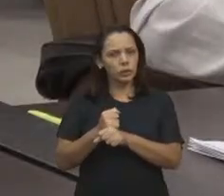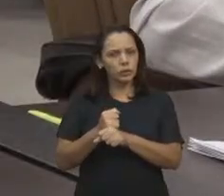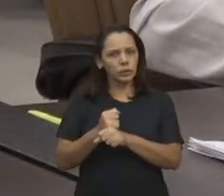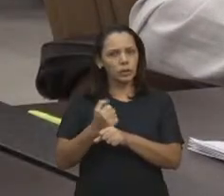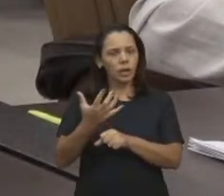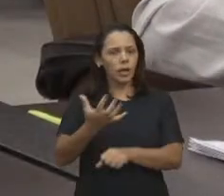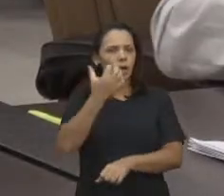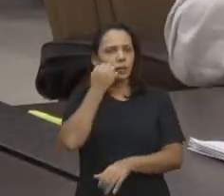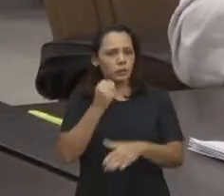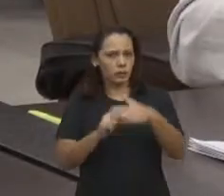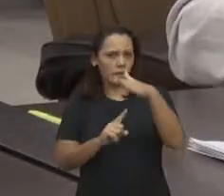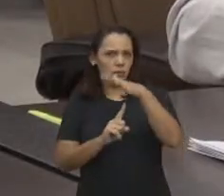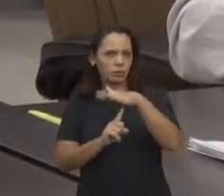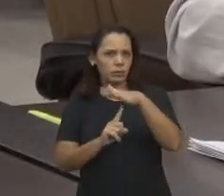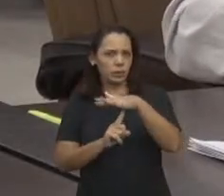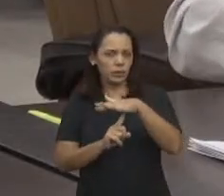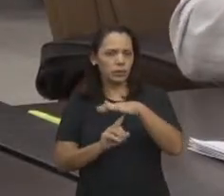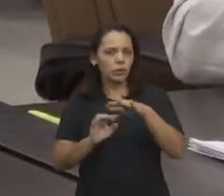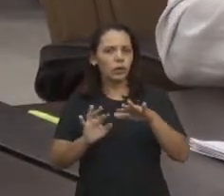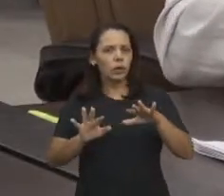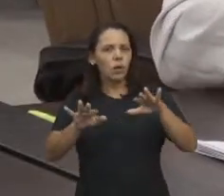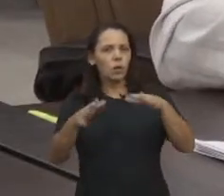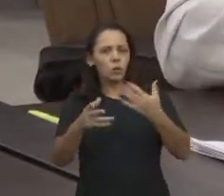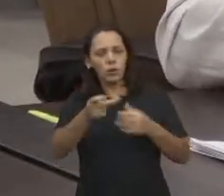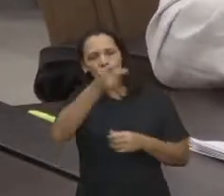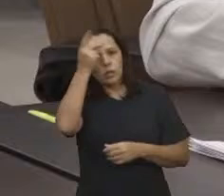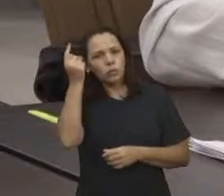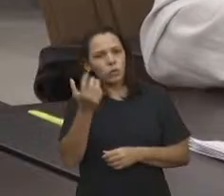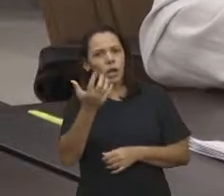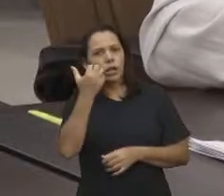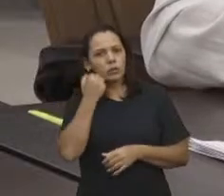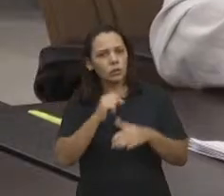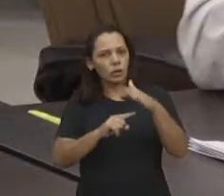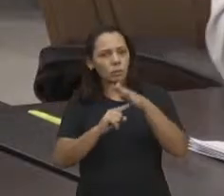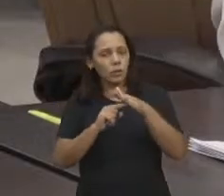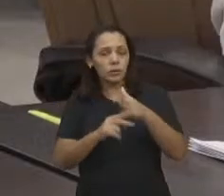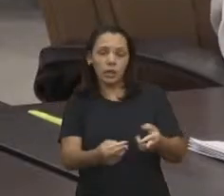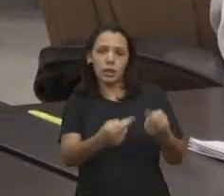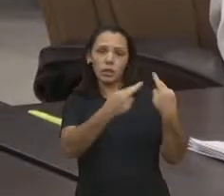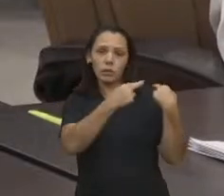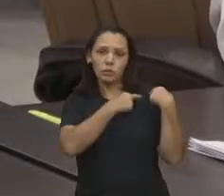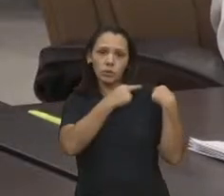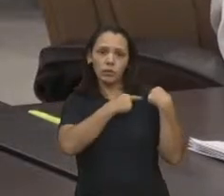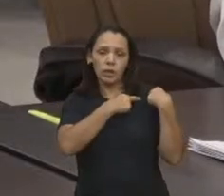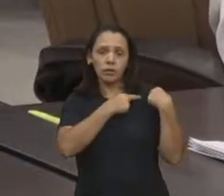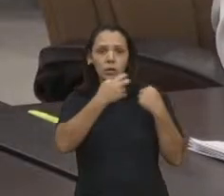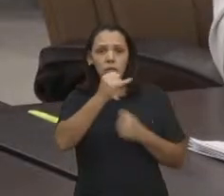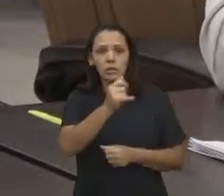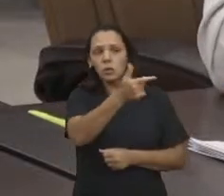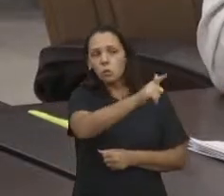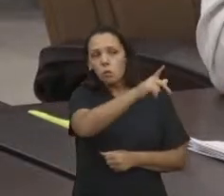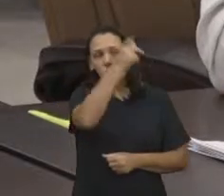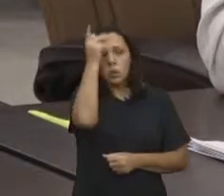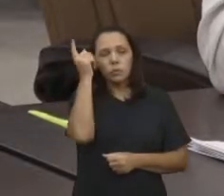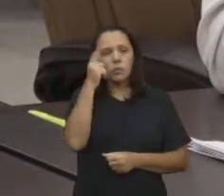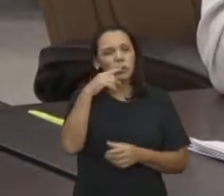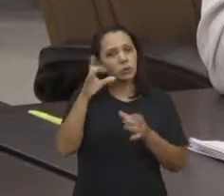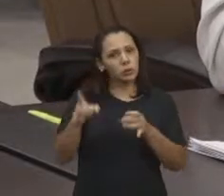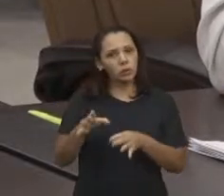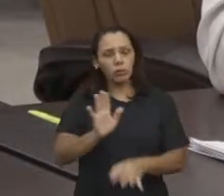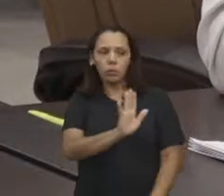uma praça, ele fica de olho. Quando a pessoa for jogar ou leva para cá, a praça é minha. Calma aí, eu dotei essa praça